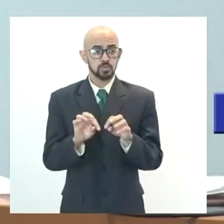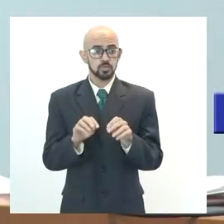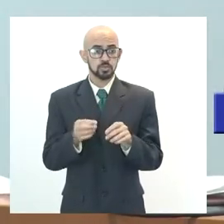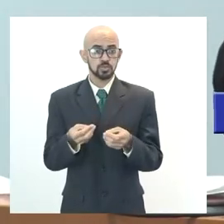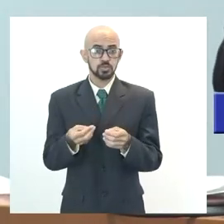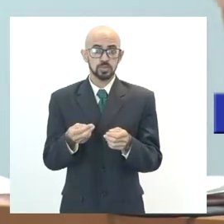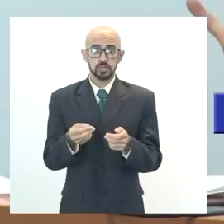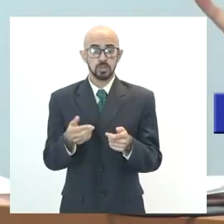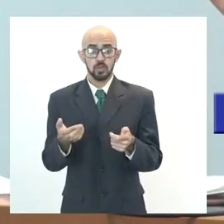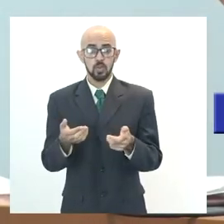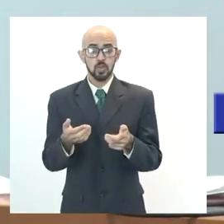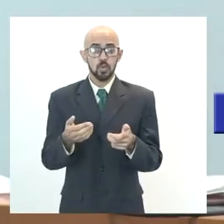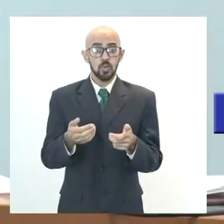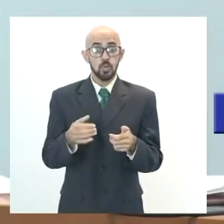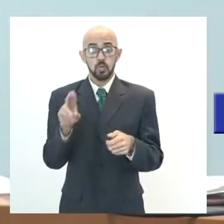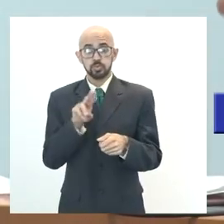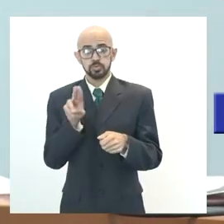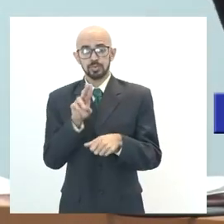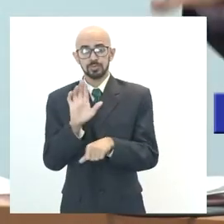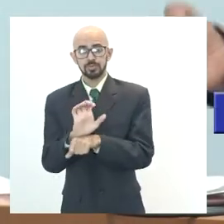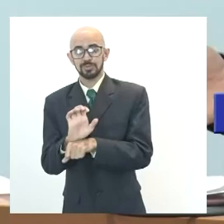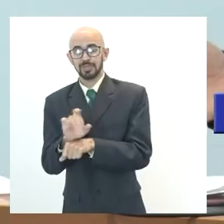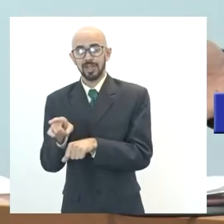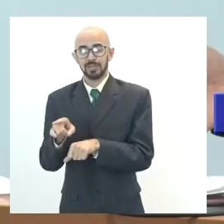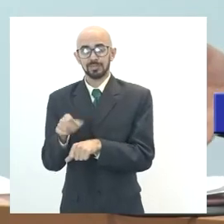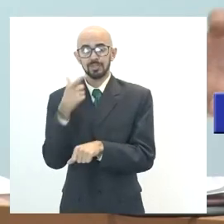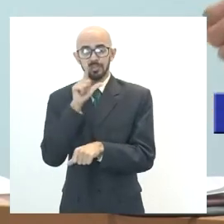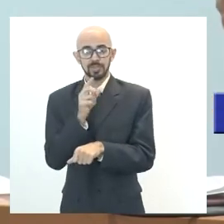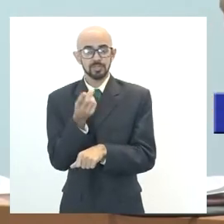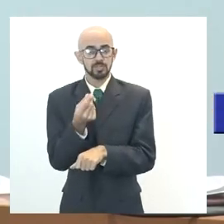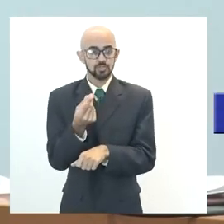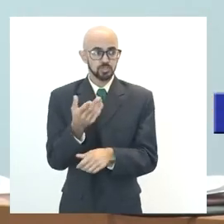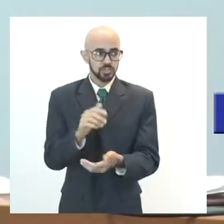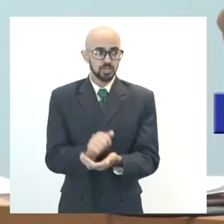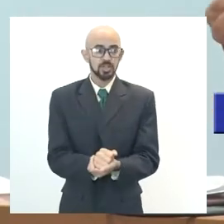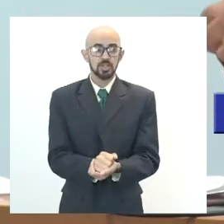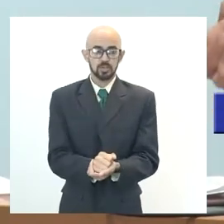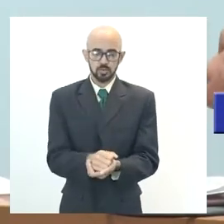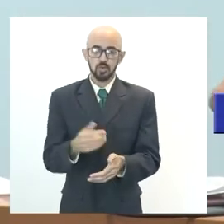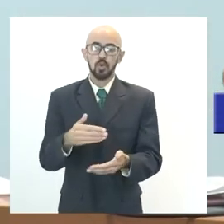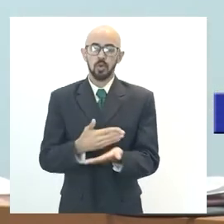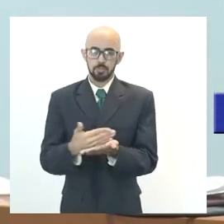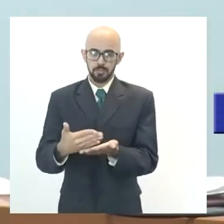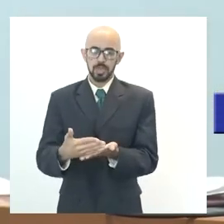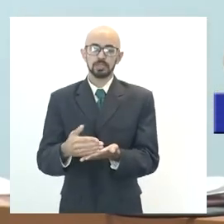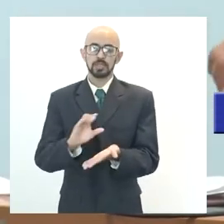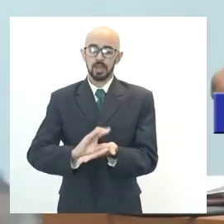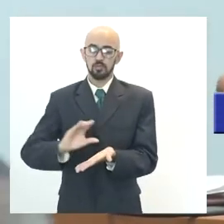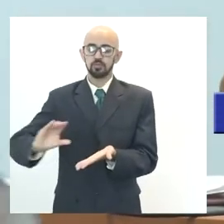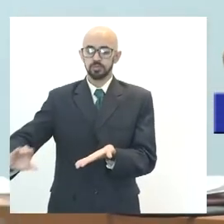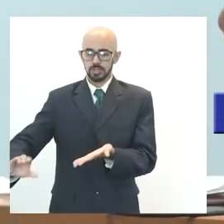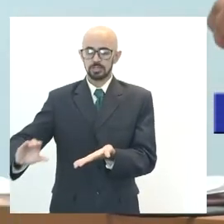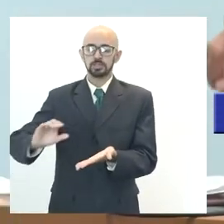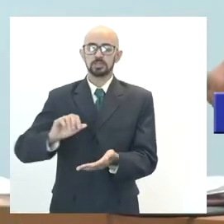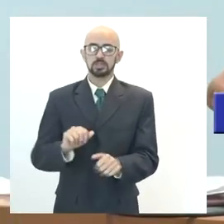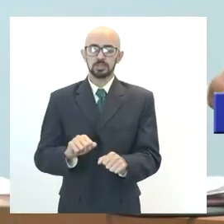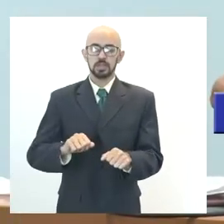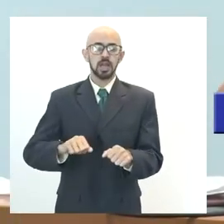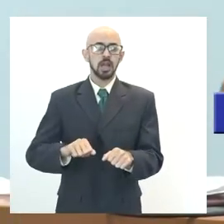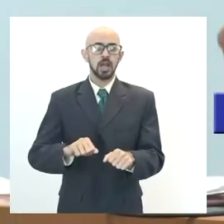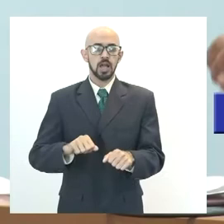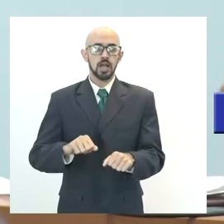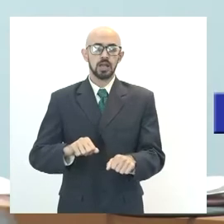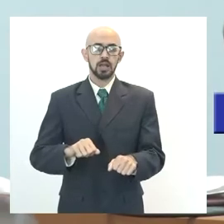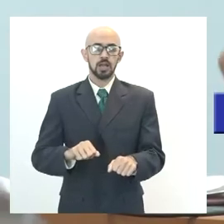Sopa que não estão financiando o estádio que deveria então ganhando muito dinheiro passem a financiar um pouquinho que seja com a sua